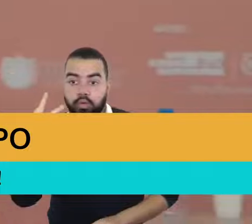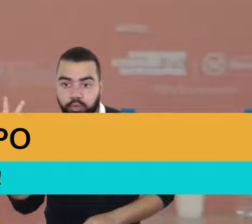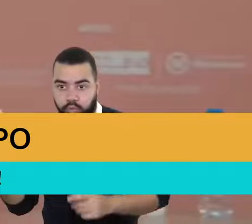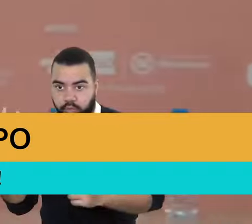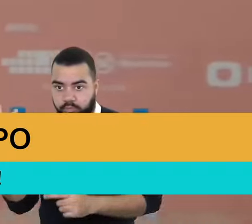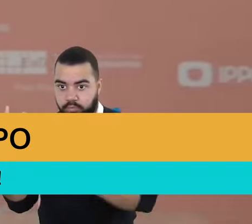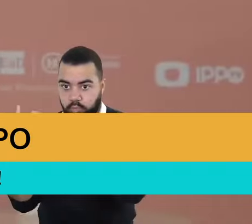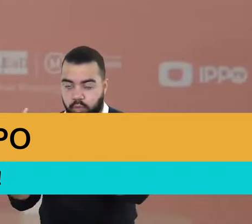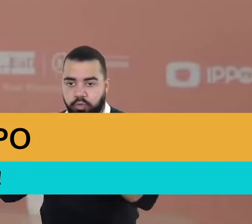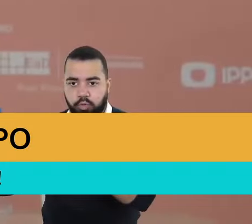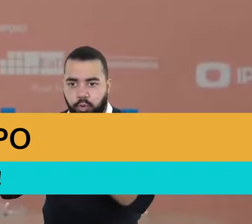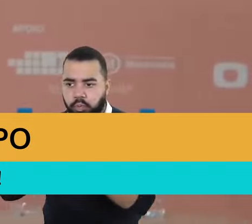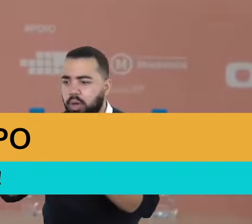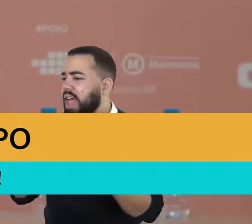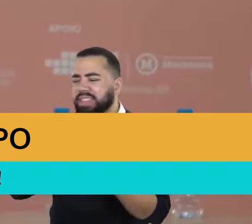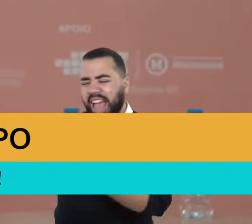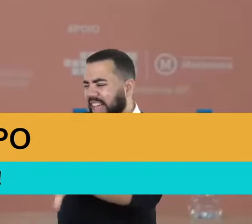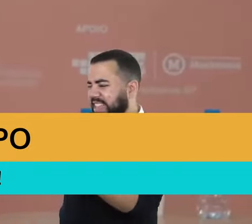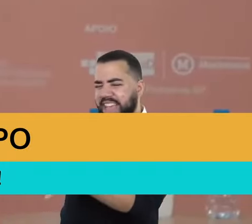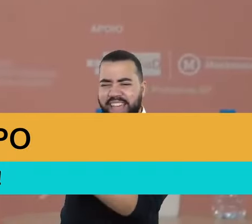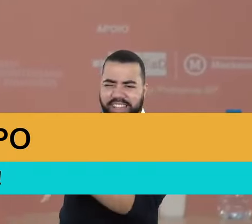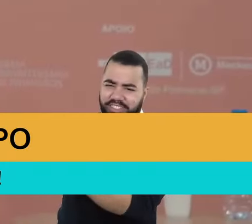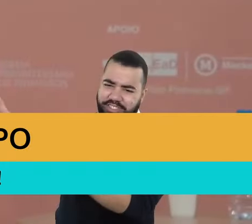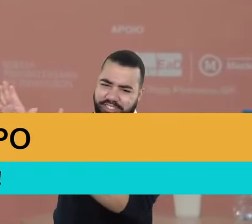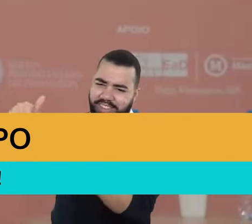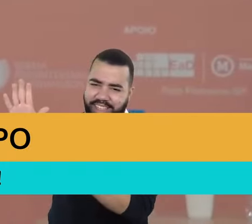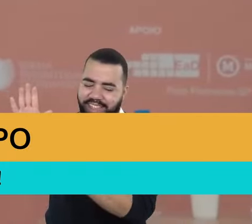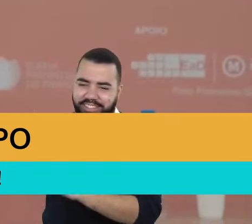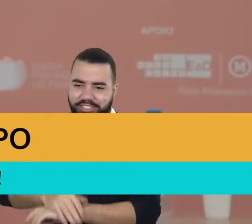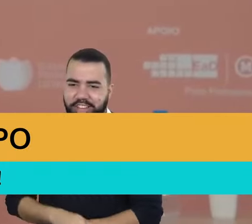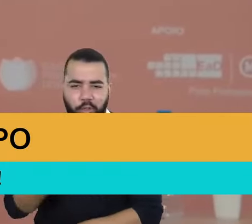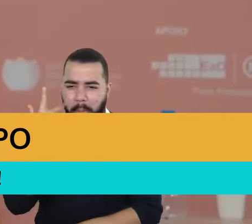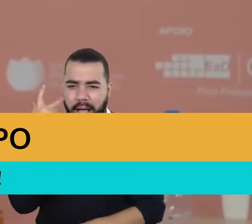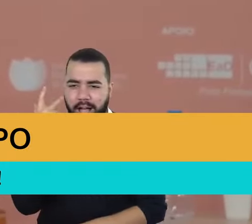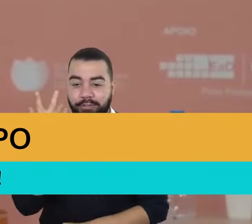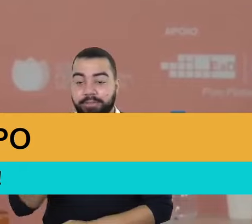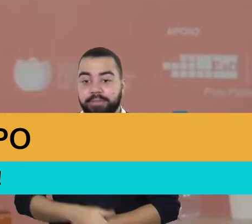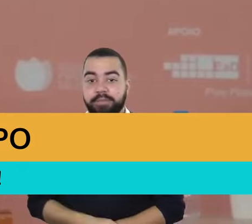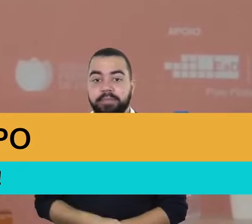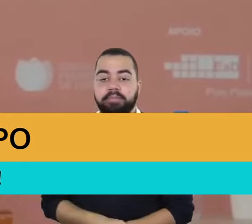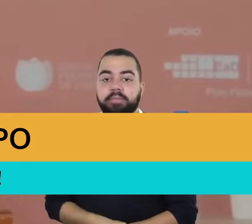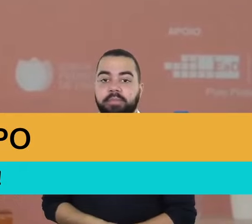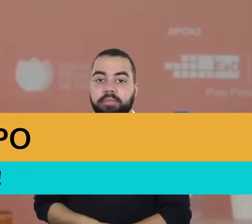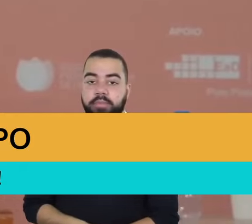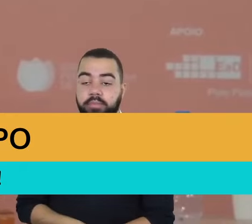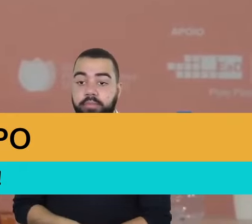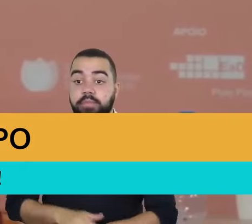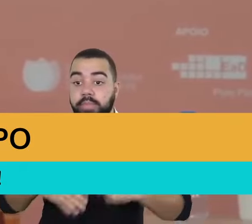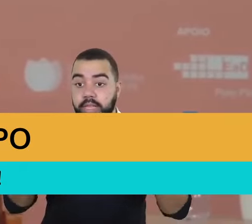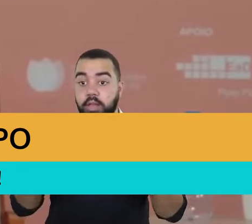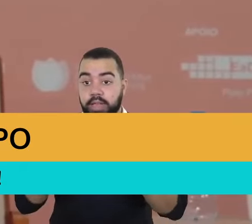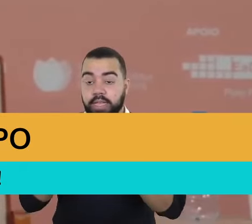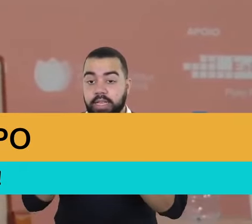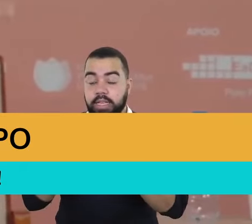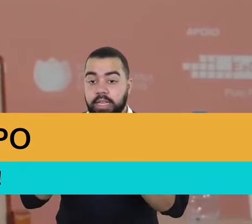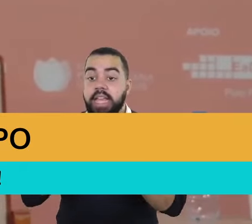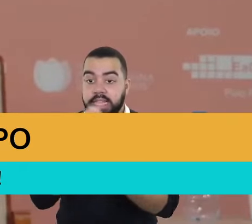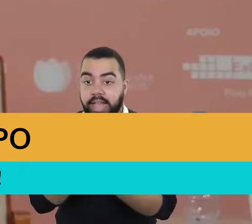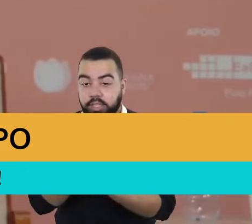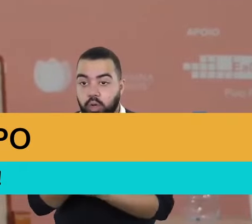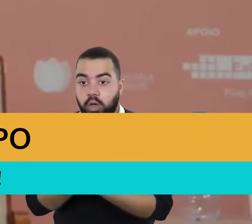bichinha. E tinha um grupo que falava, meu Deus, não pode. E tinha um grupo que me acolhia. Porque na escola, eu fui muito excluída. Eu sempre estudei em